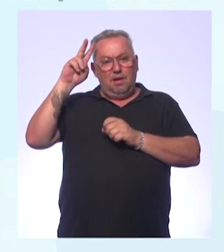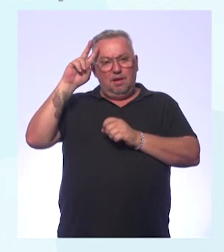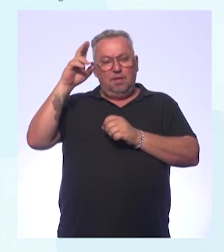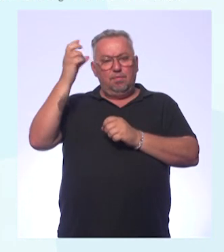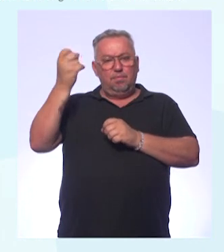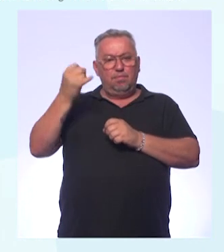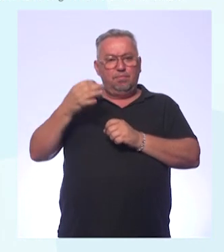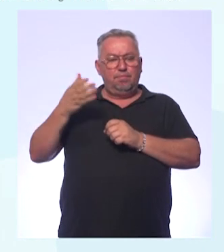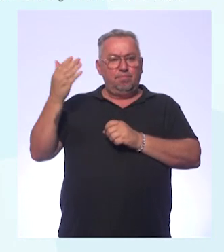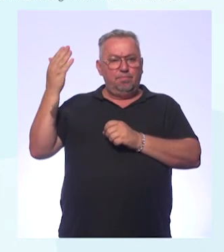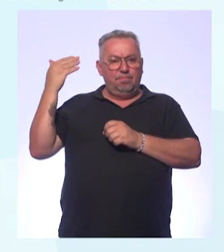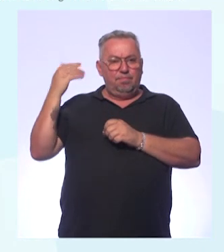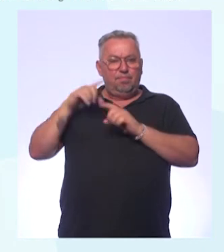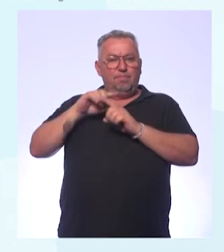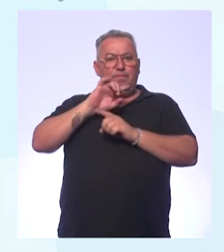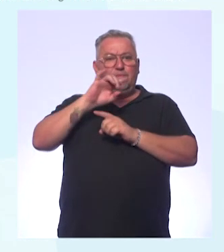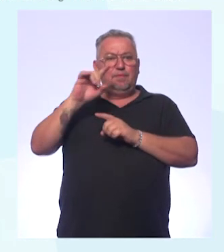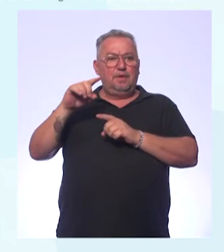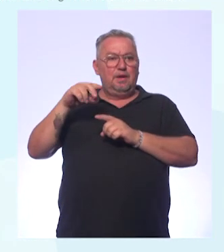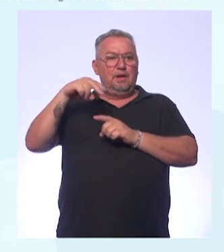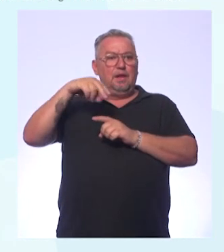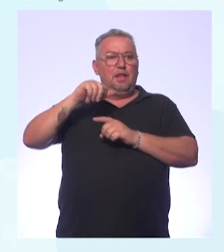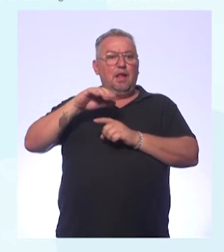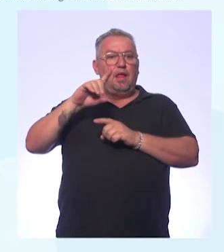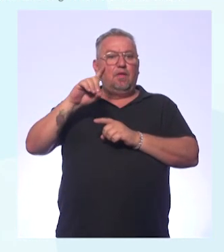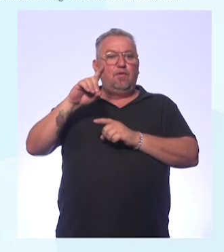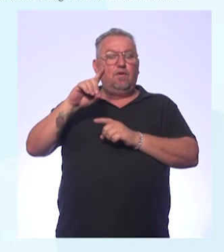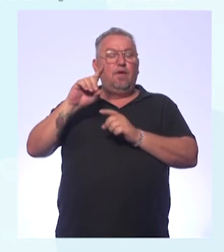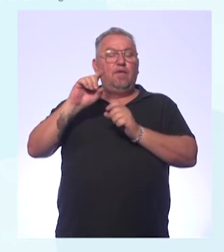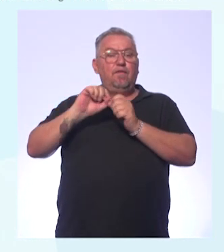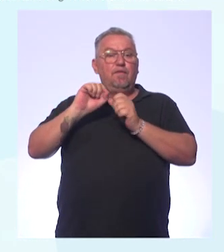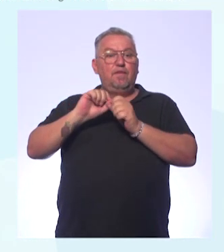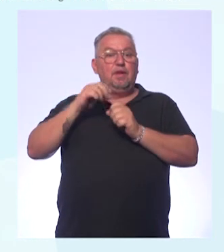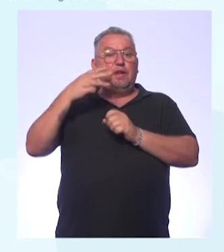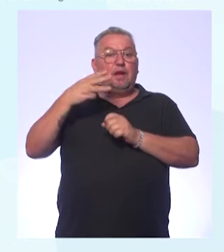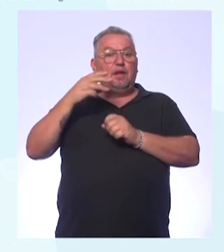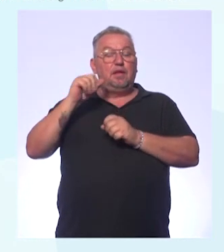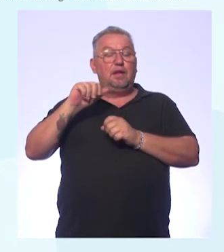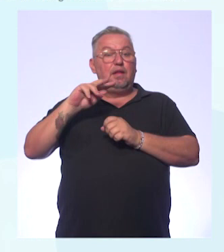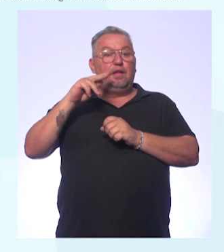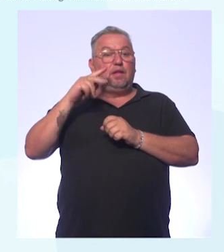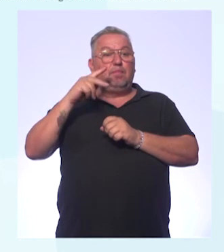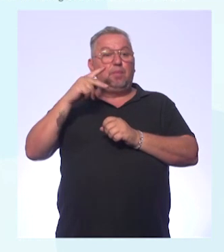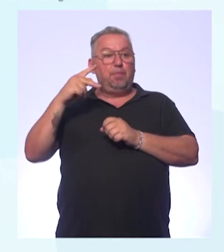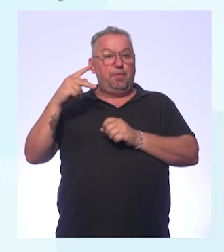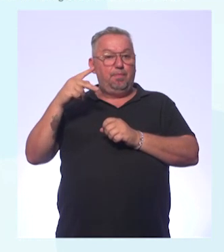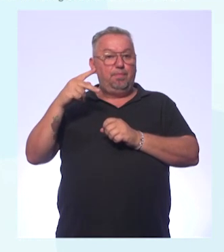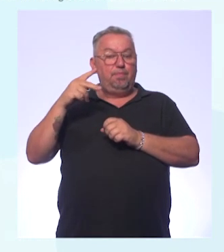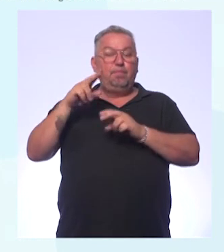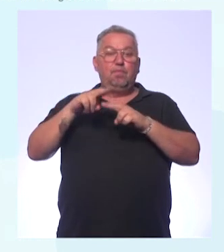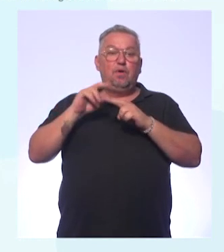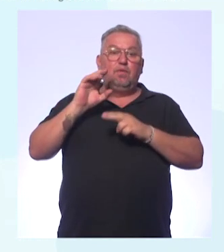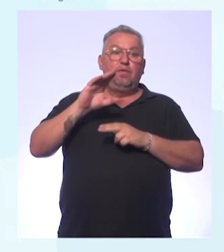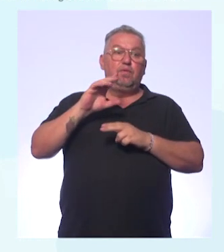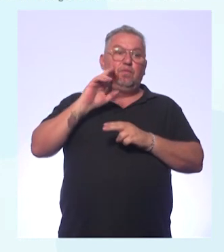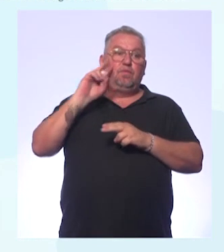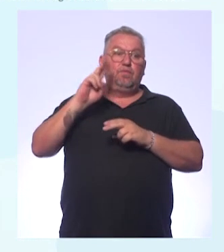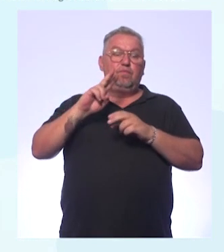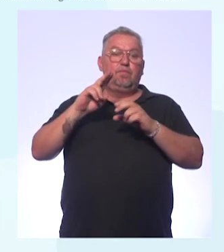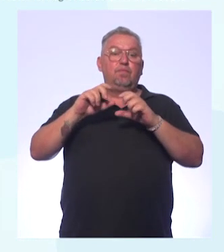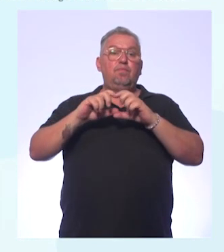lá que cada NADH forma 3 ATP por causa desse processo aí, tá? Então, ele subiu lá